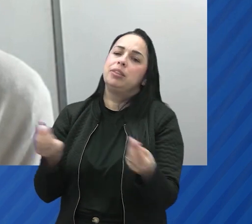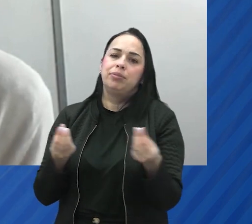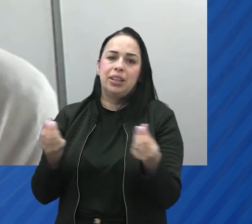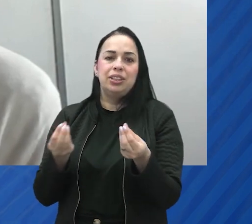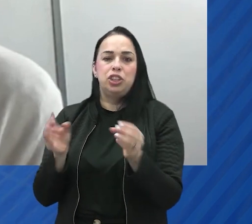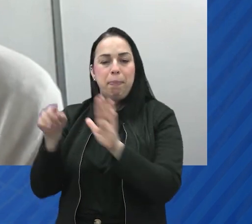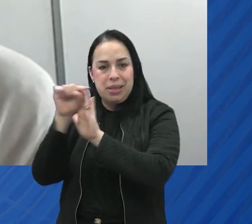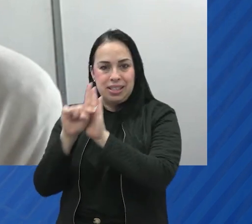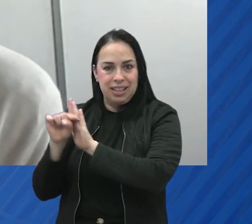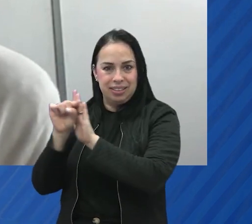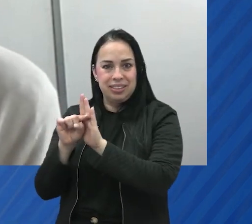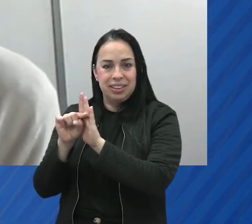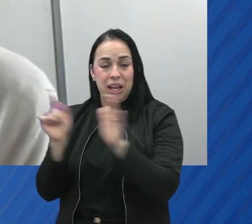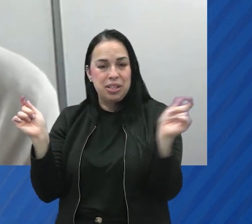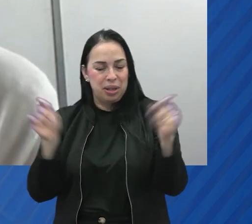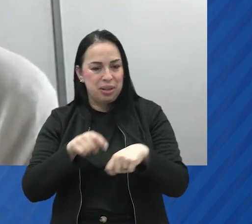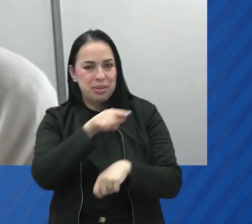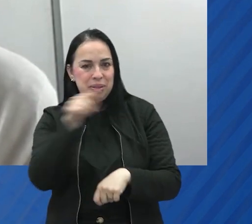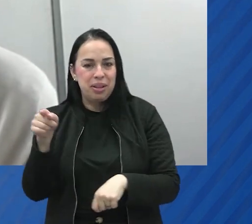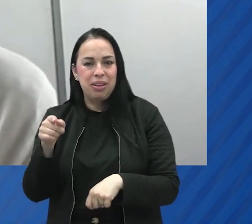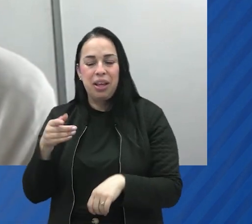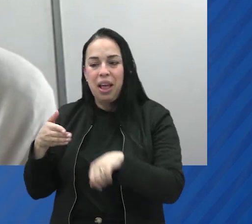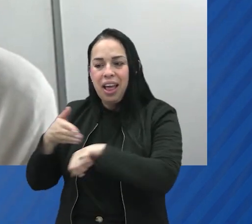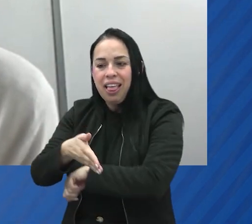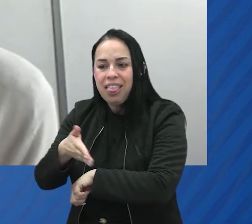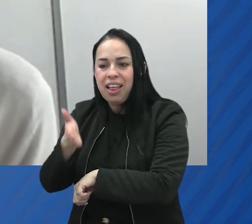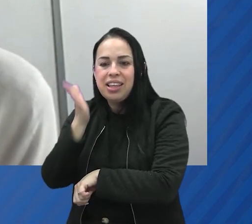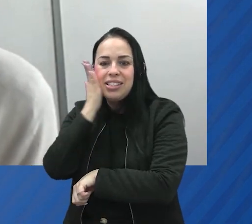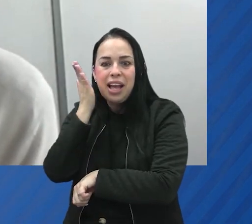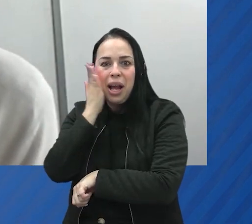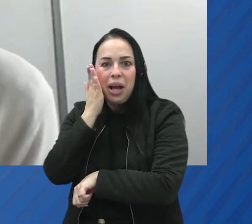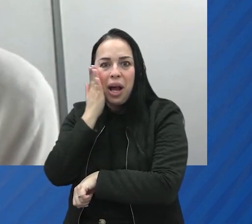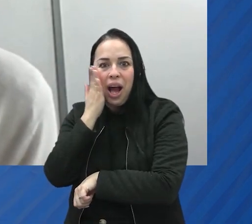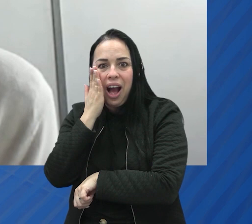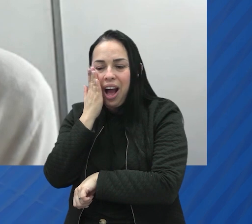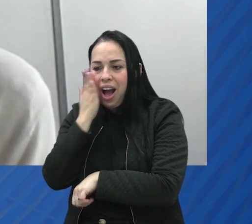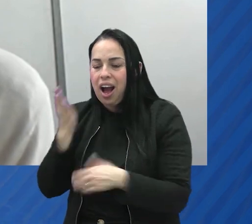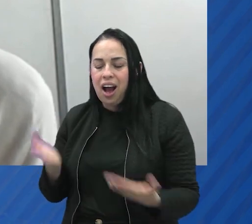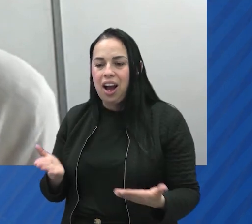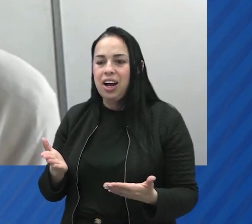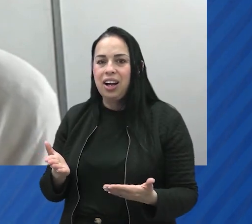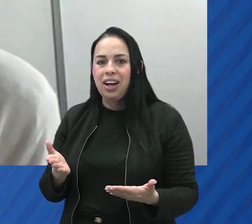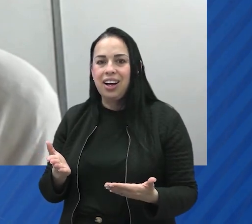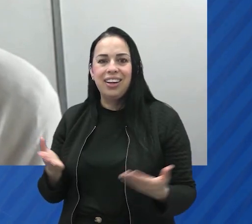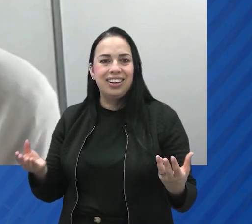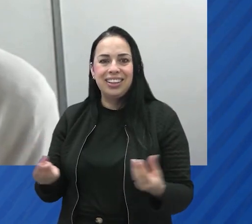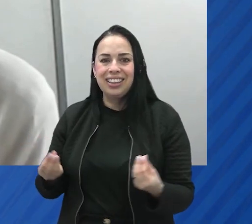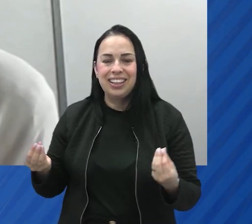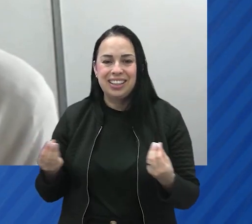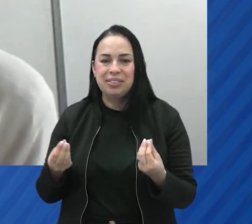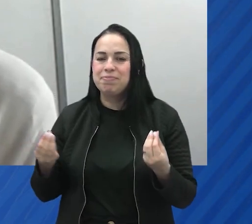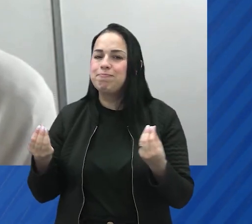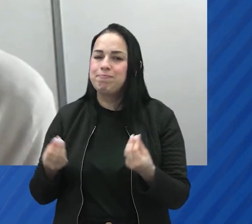de navegação, elas permitem que o usuário se descole um pouco